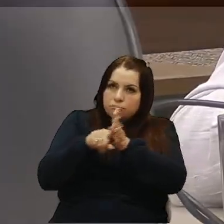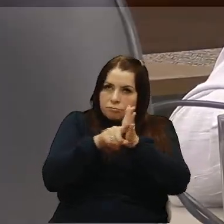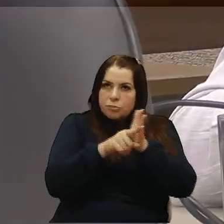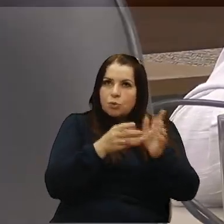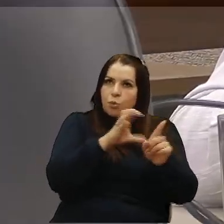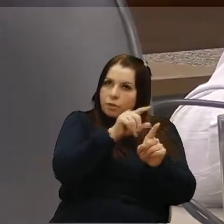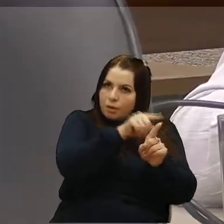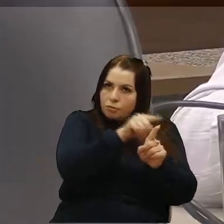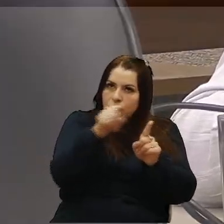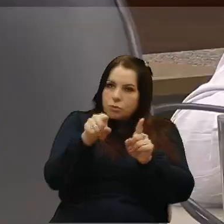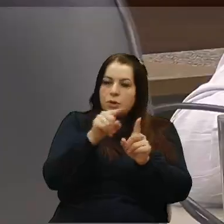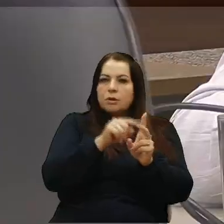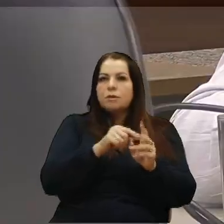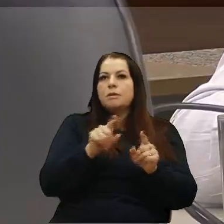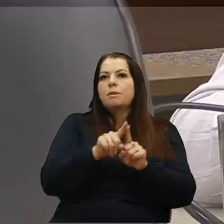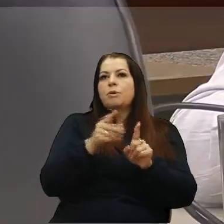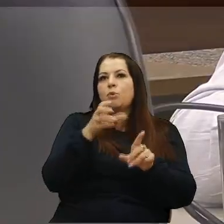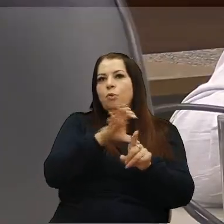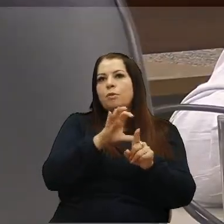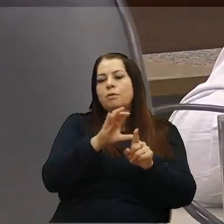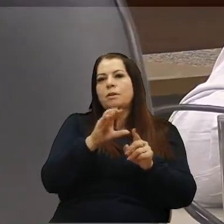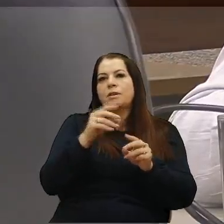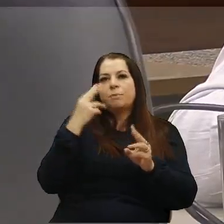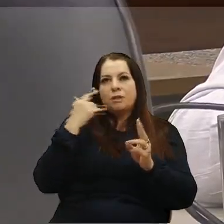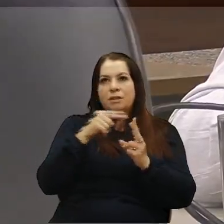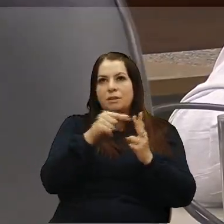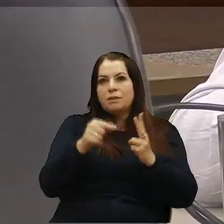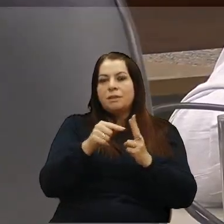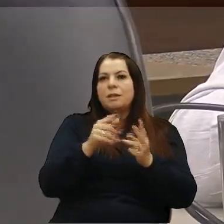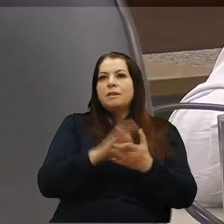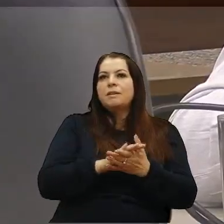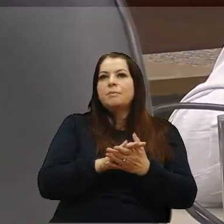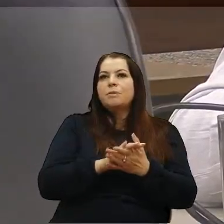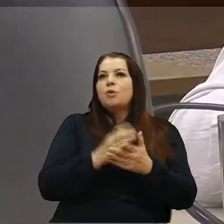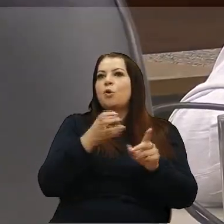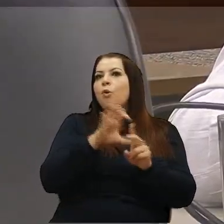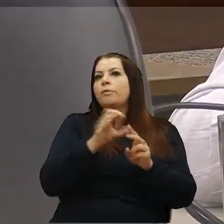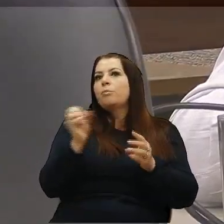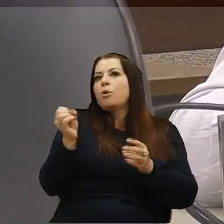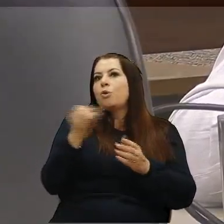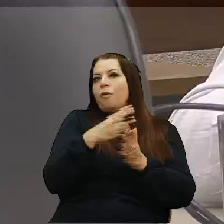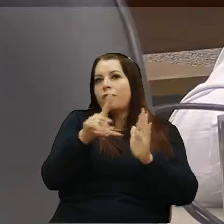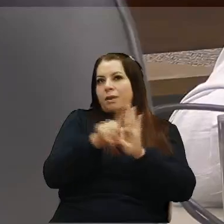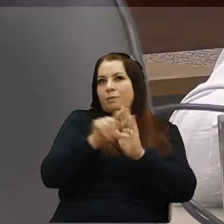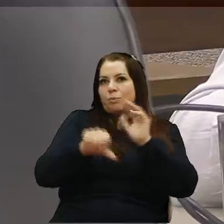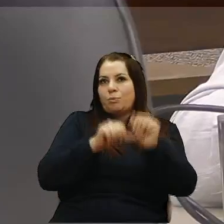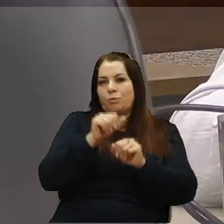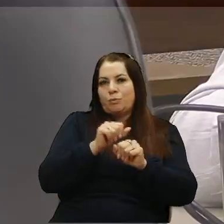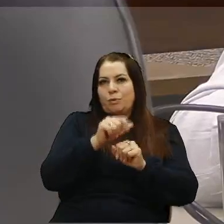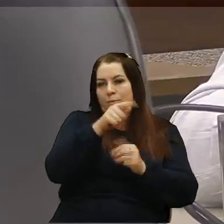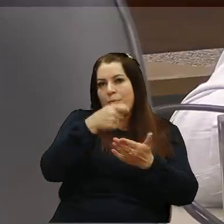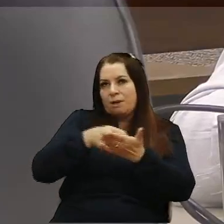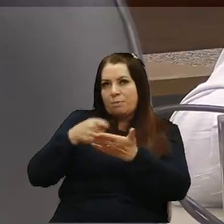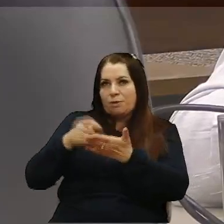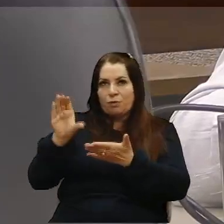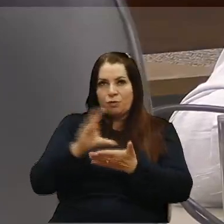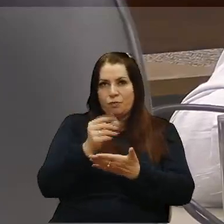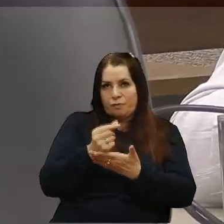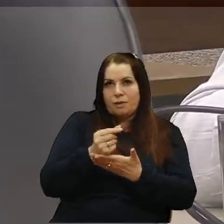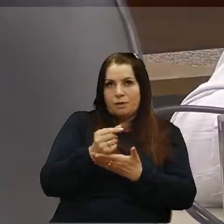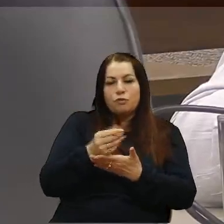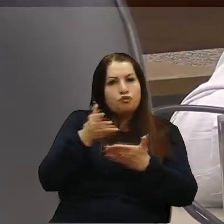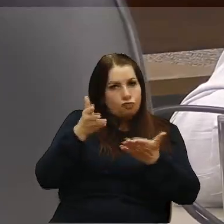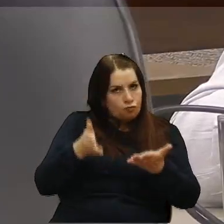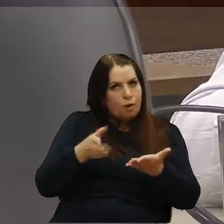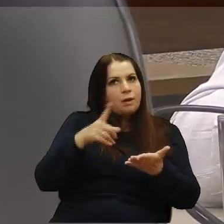vereador Iago, votei contra o processo administrativo da vereadora Daiane e votei contrária à edição de uma nova lei para alteração de uma rúbrica no pagamento dos valores